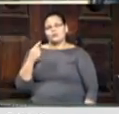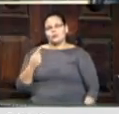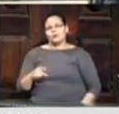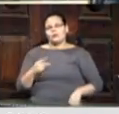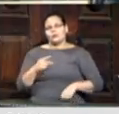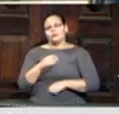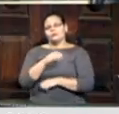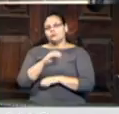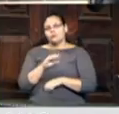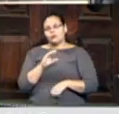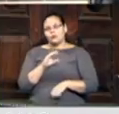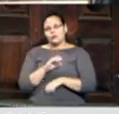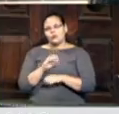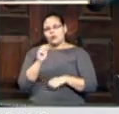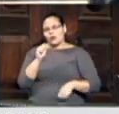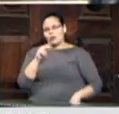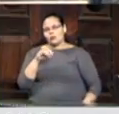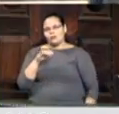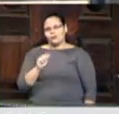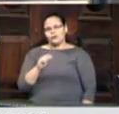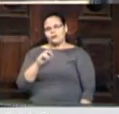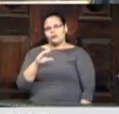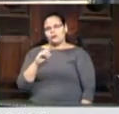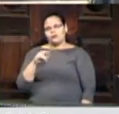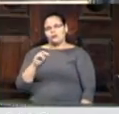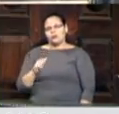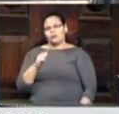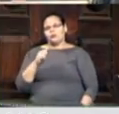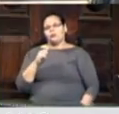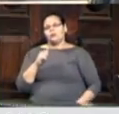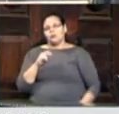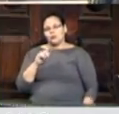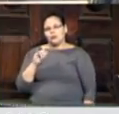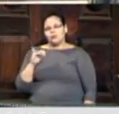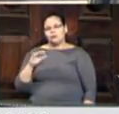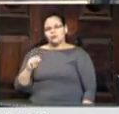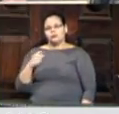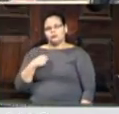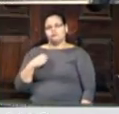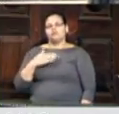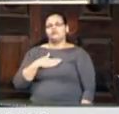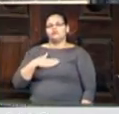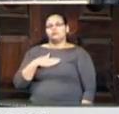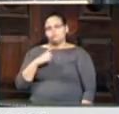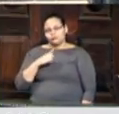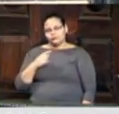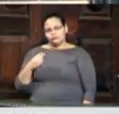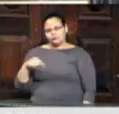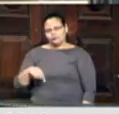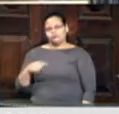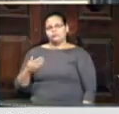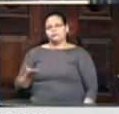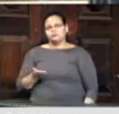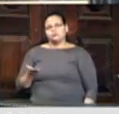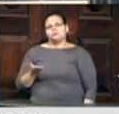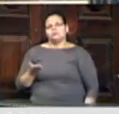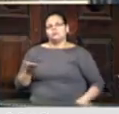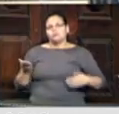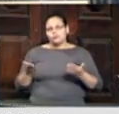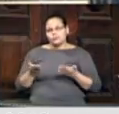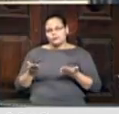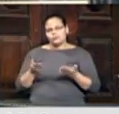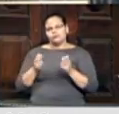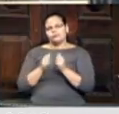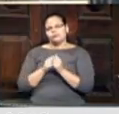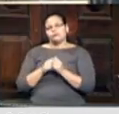Carioca de Letras. E, como presidente, sinto-me honrado de estar aqui hoje com as senhoras e com os